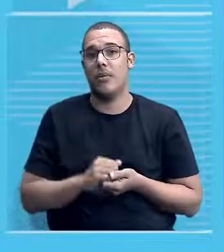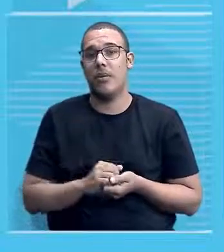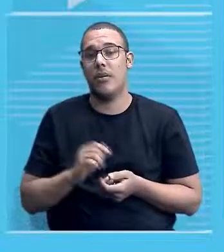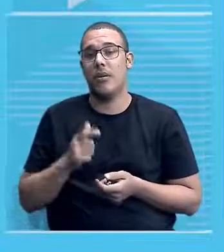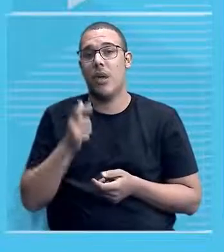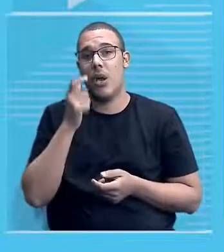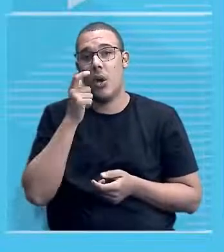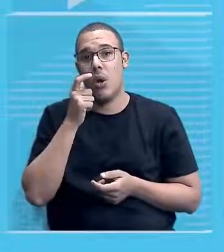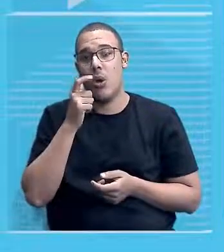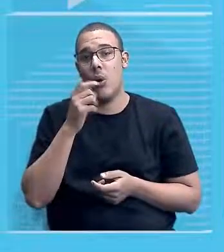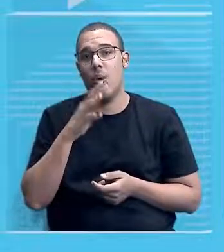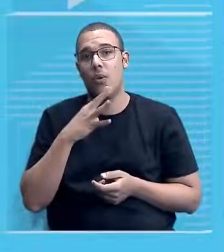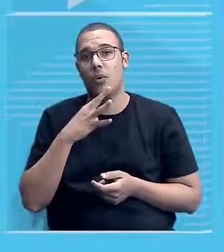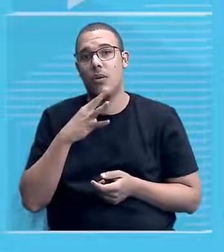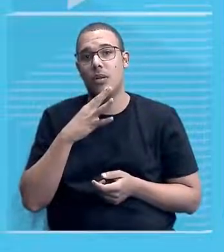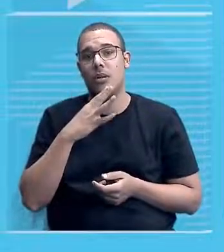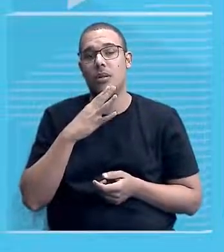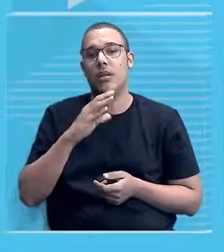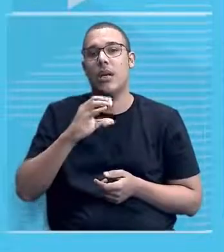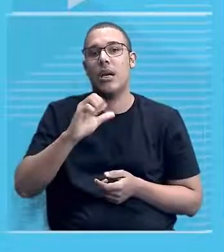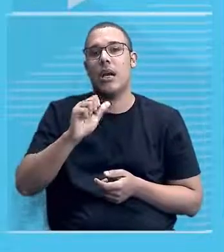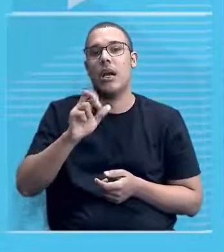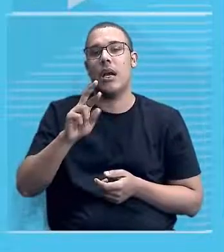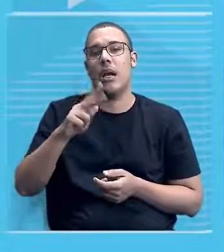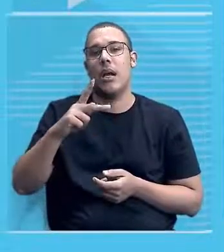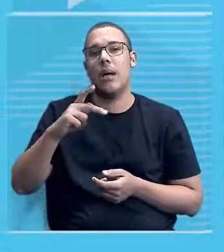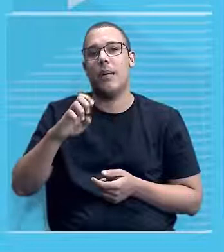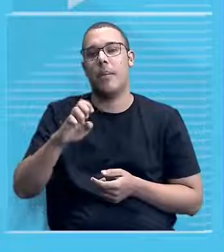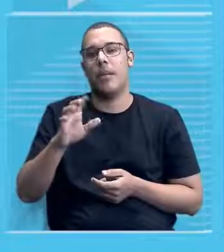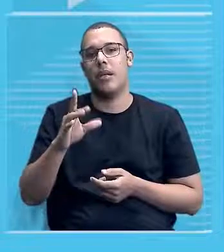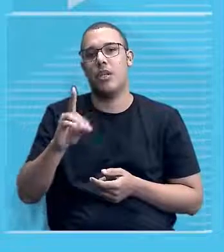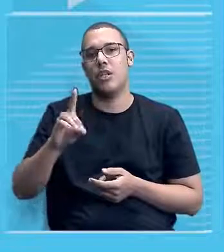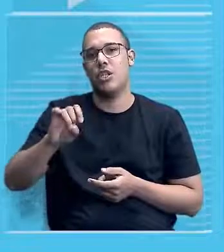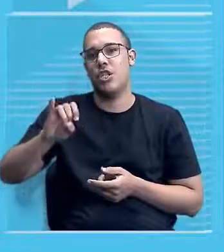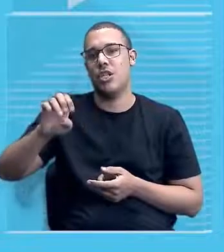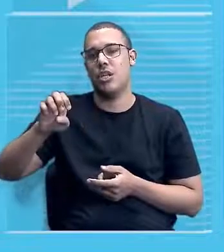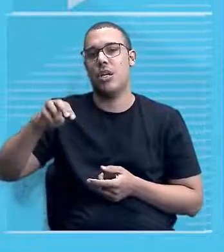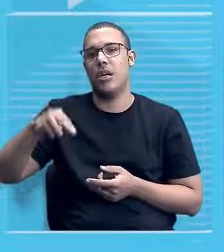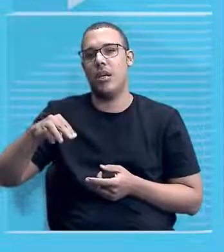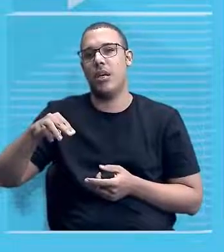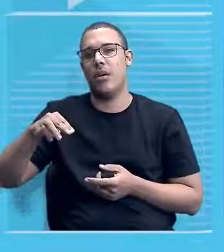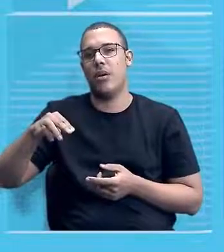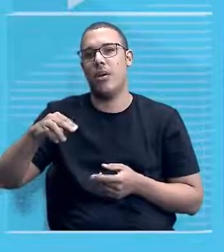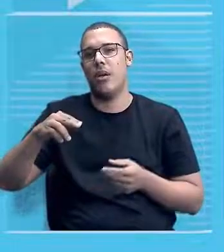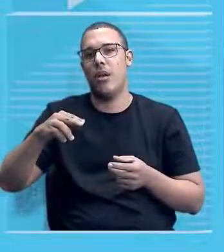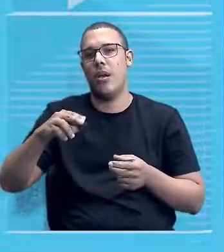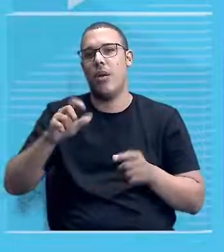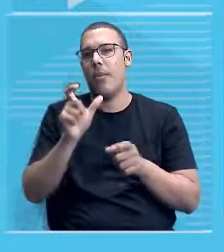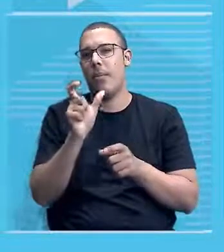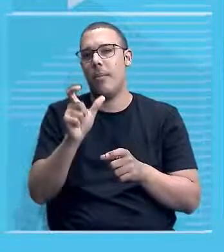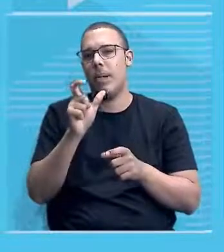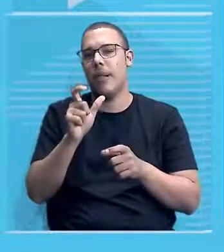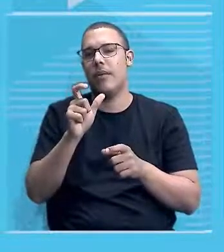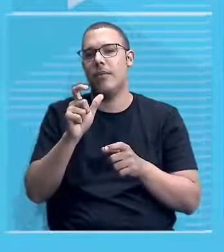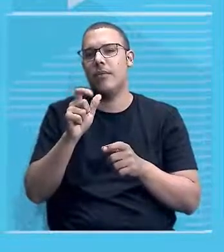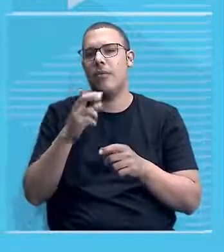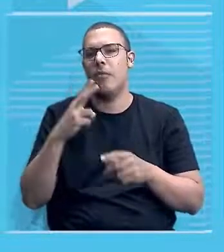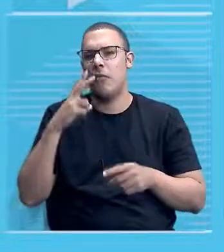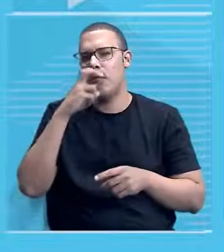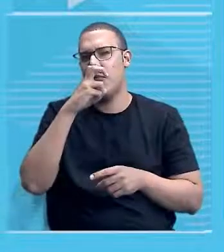conhecer essa expressão carpe diem no cinema é uma expressão muito rica